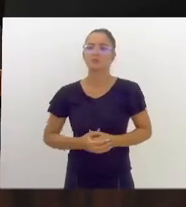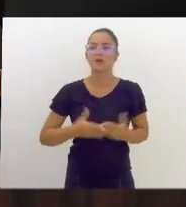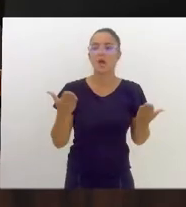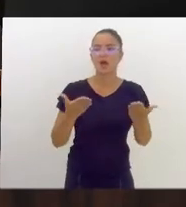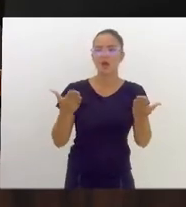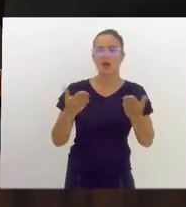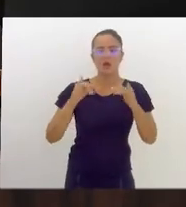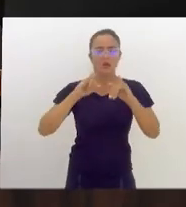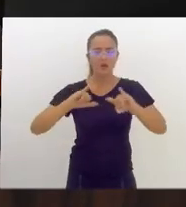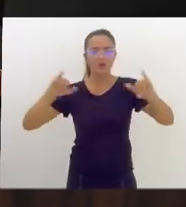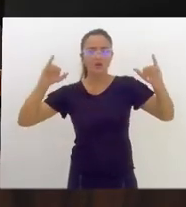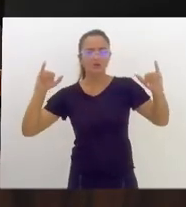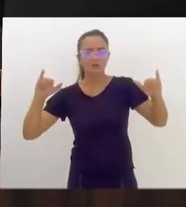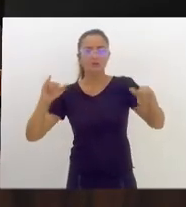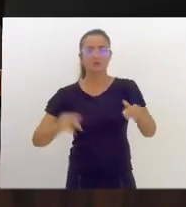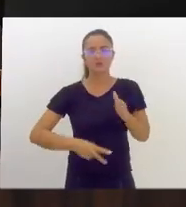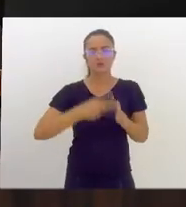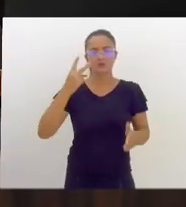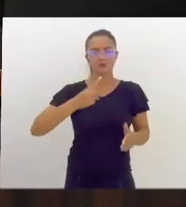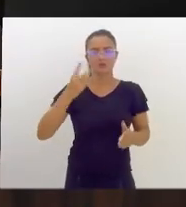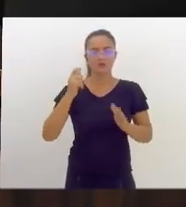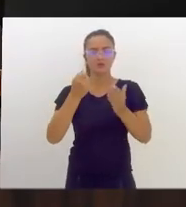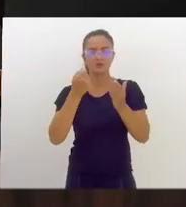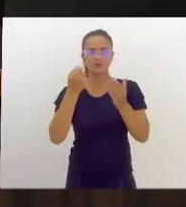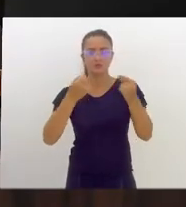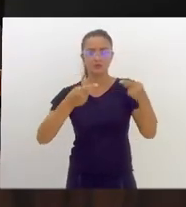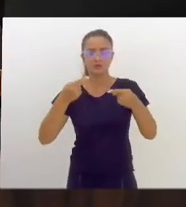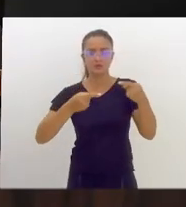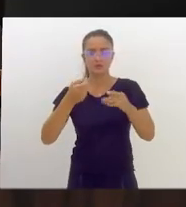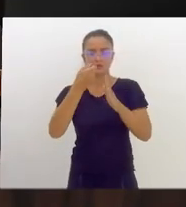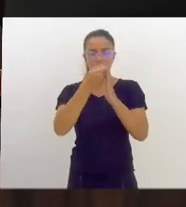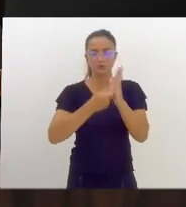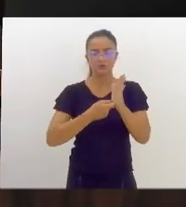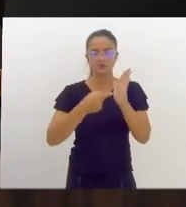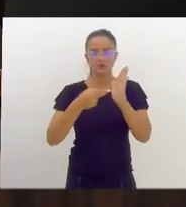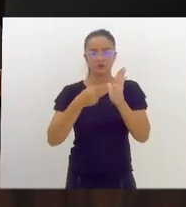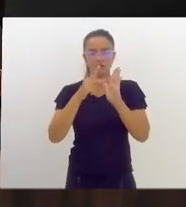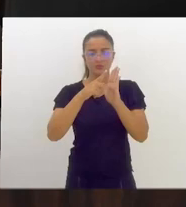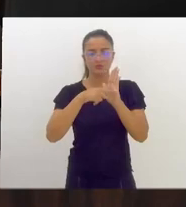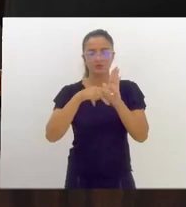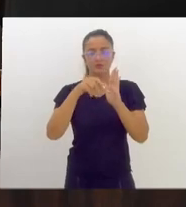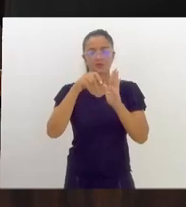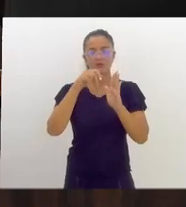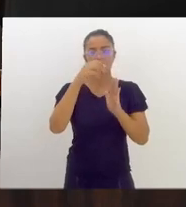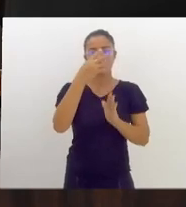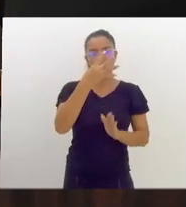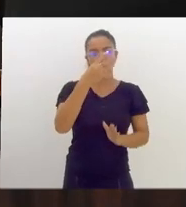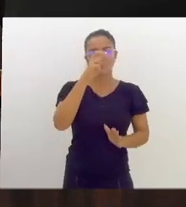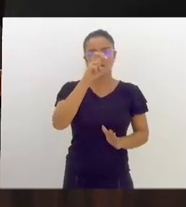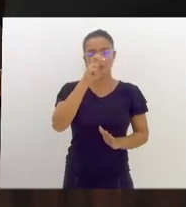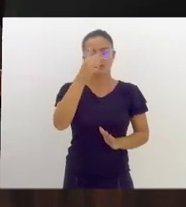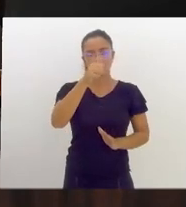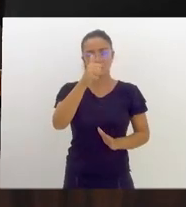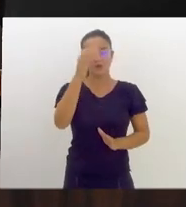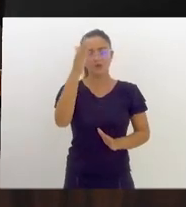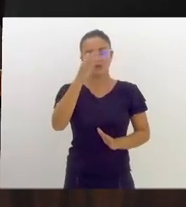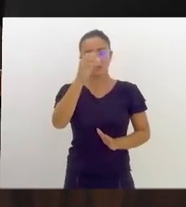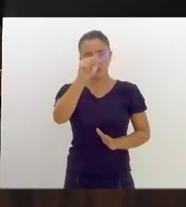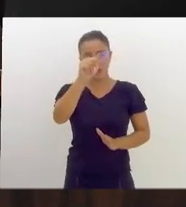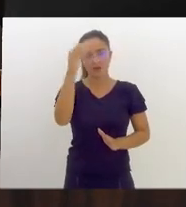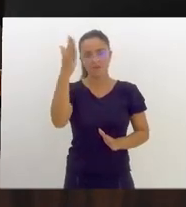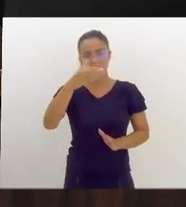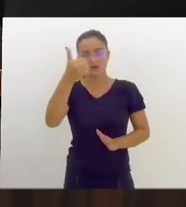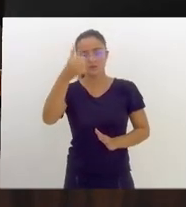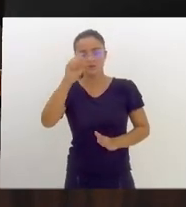Anuncio. Em segunda discussão, redação do vencido, projeto de lei número 4511-A de 2018, de autoria do deputado